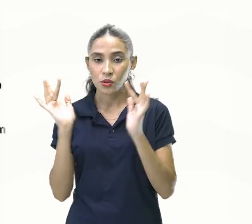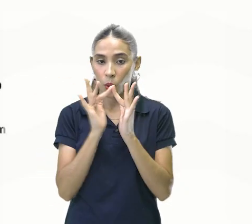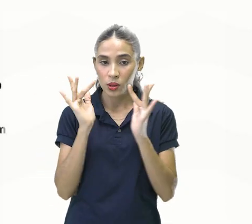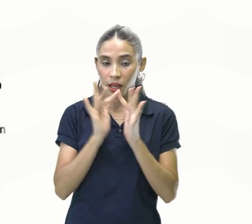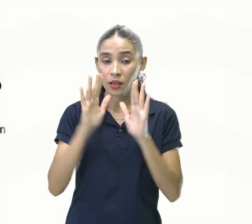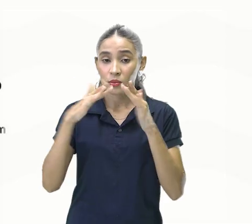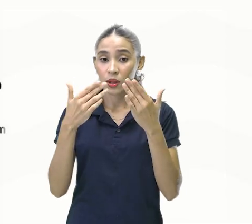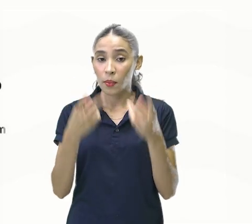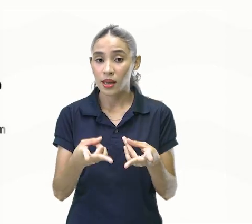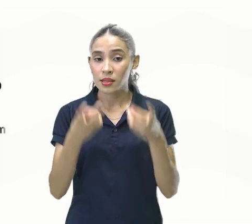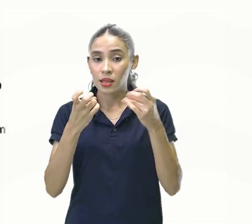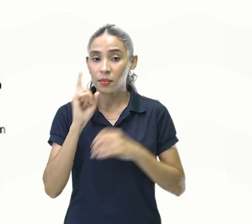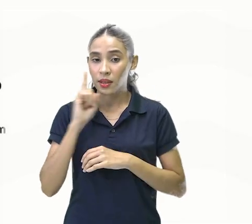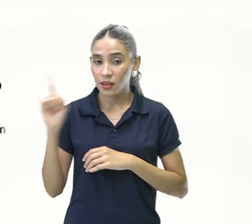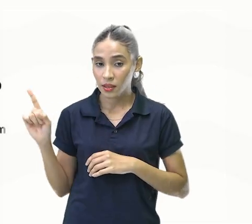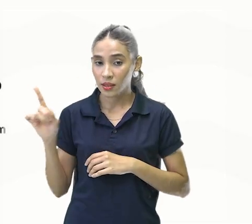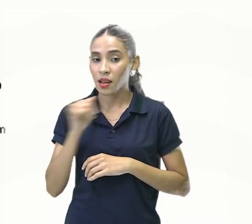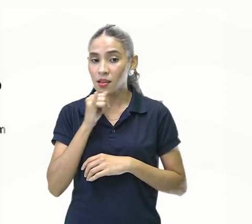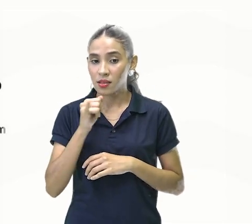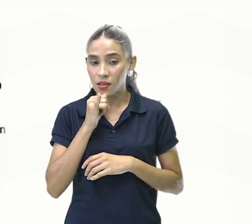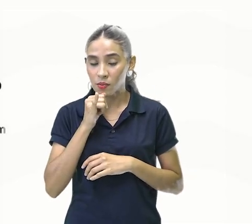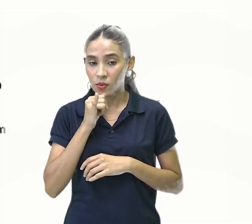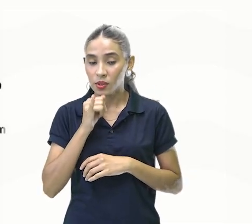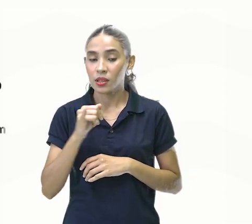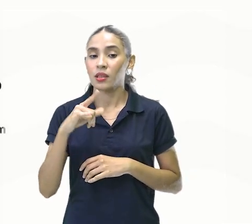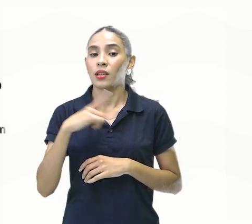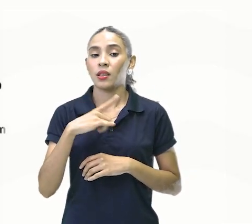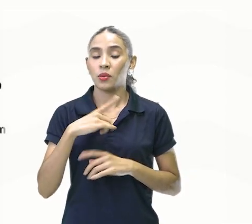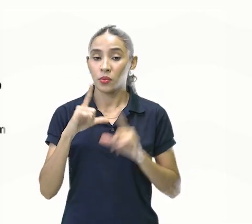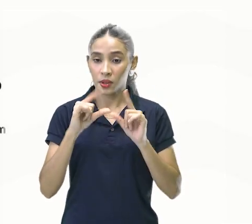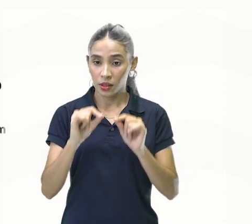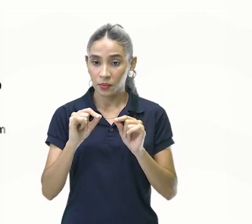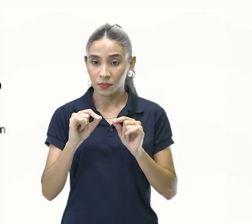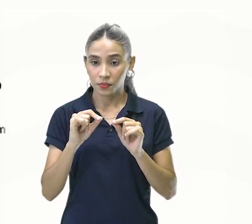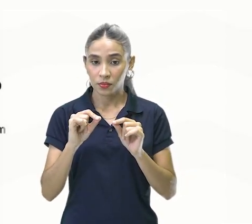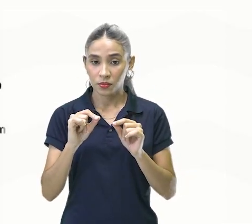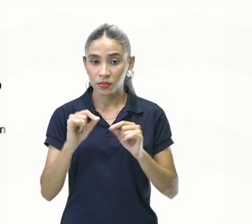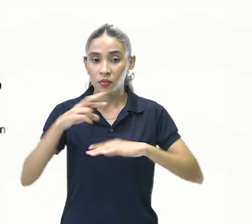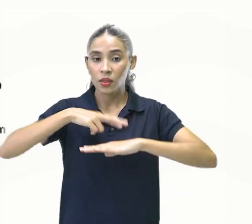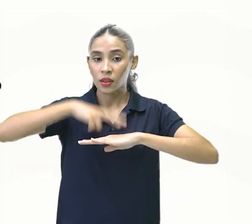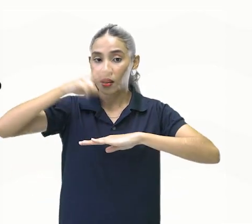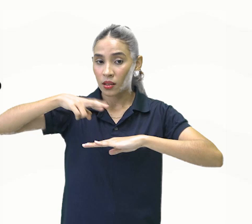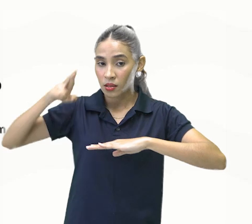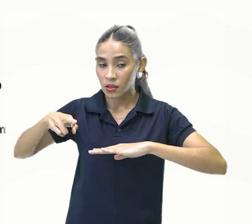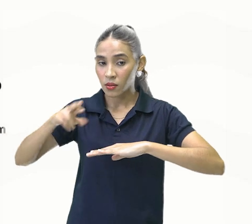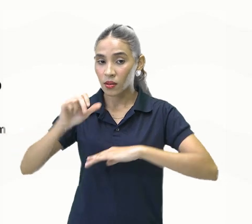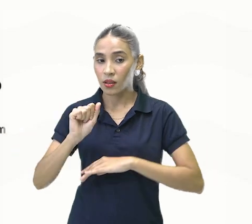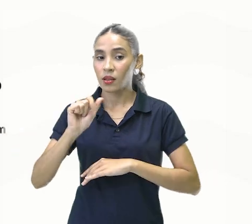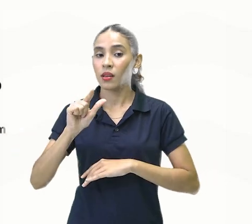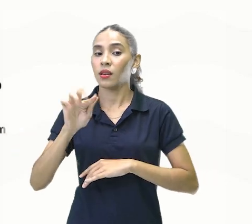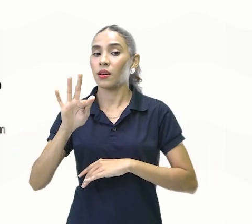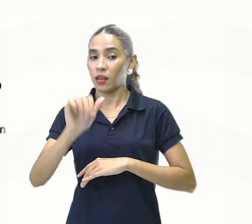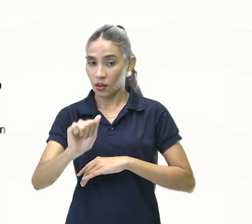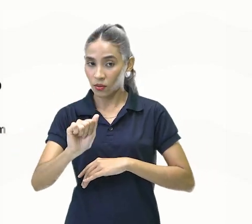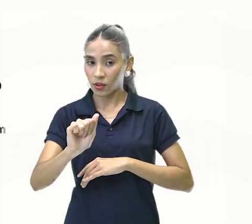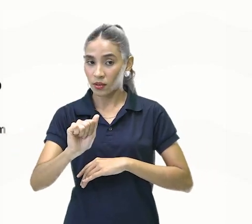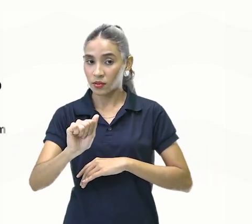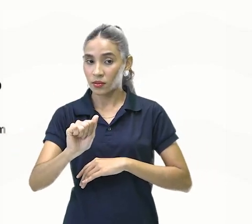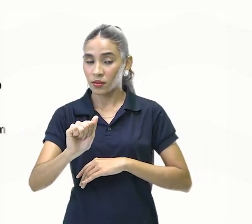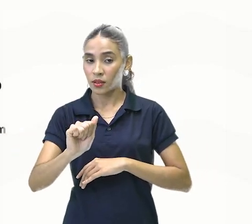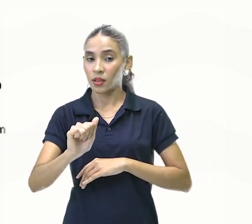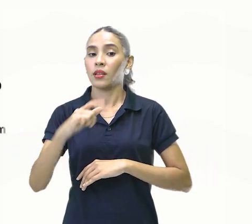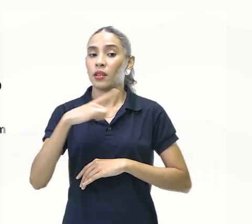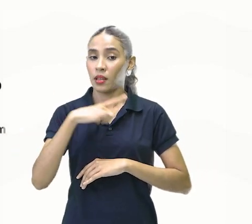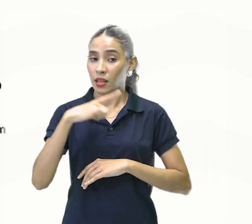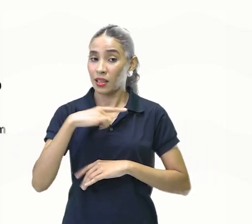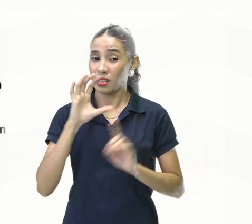penetração. Então, você percebe que, nesse caso, ela tem aqui, ó, a radiação alfa, você tem